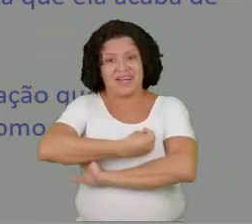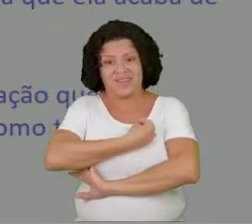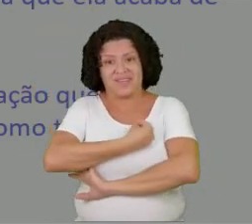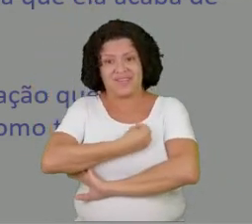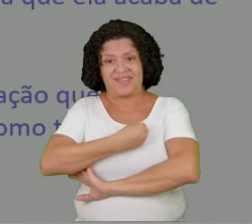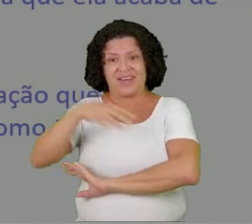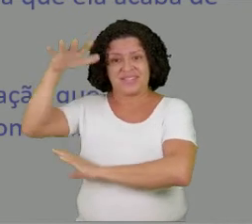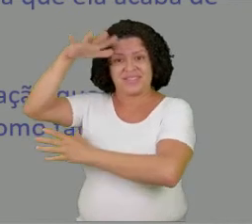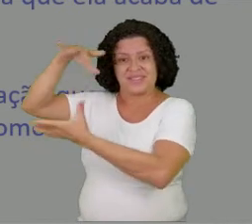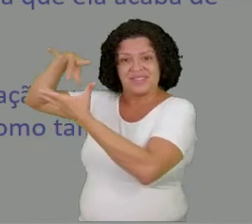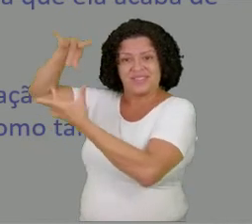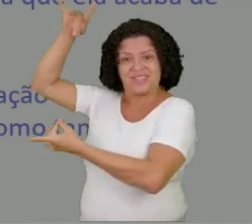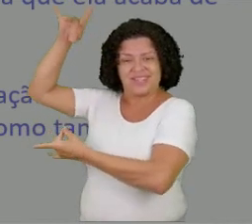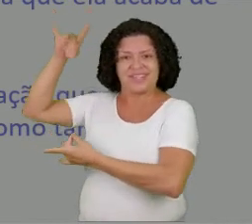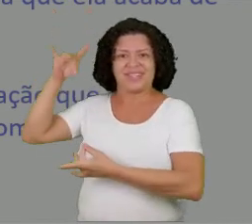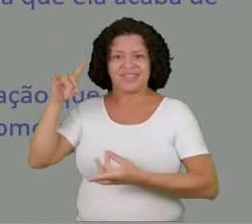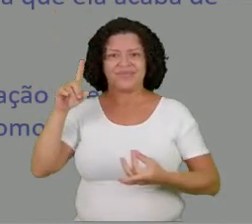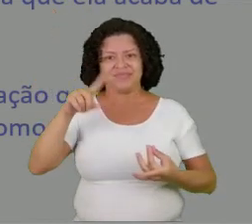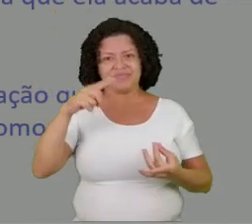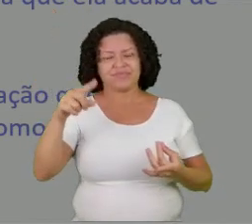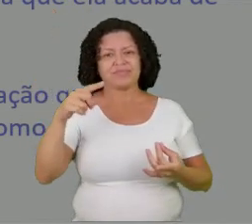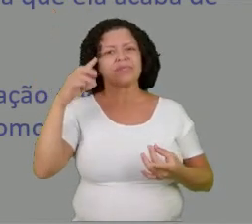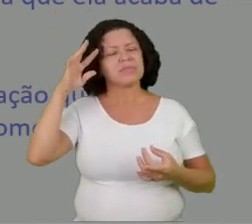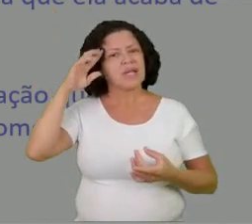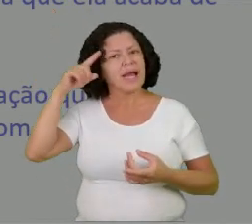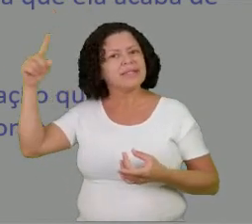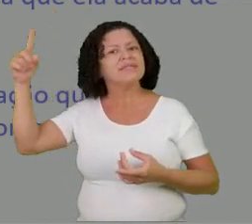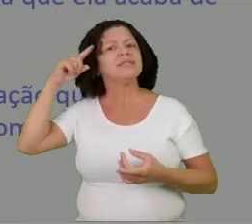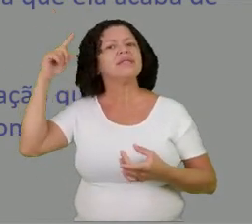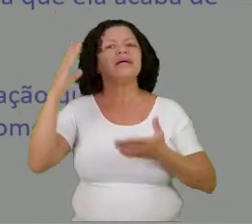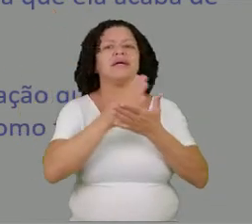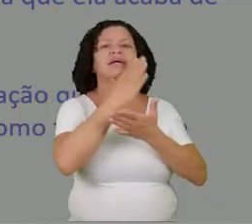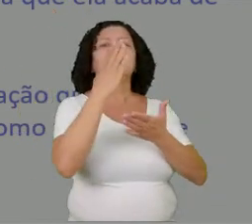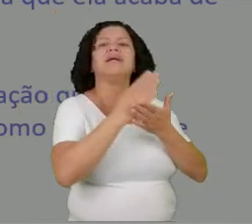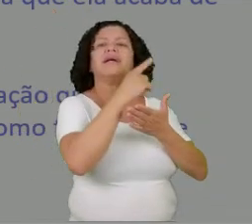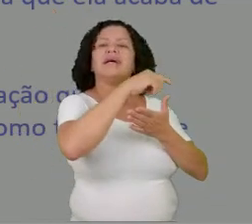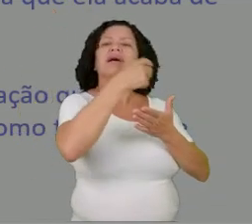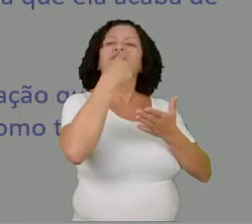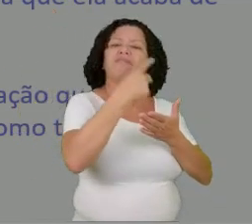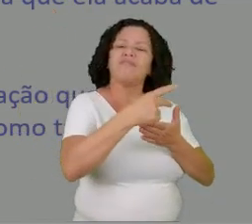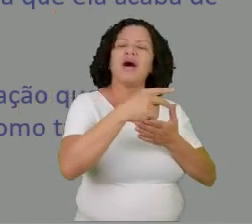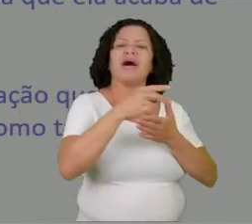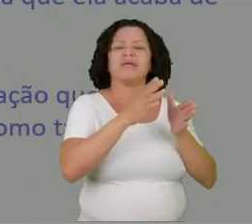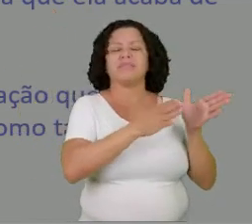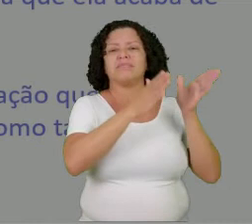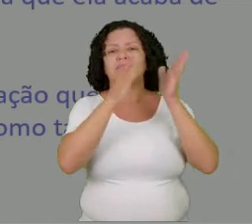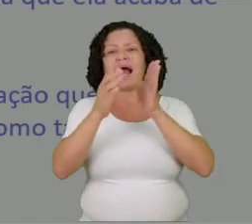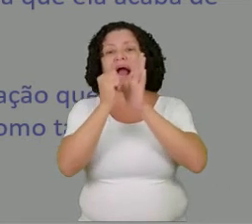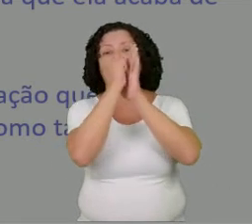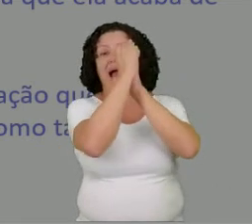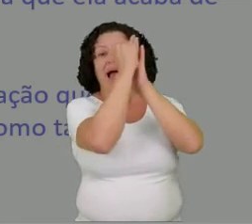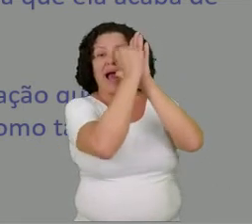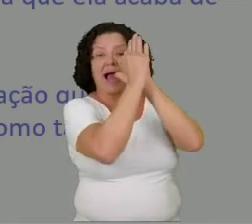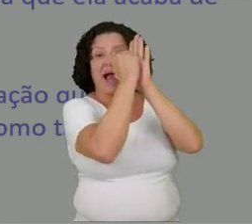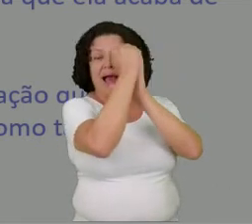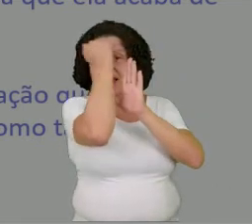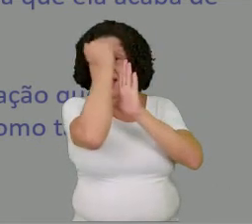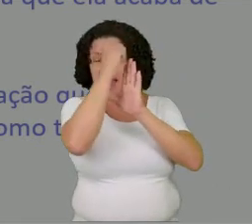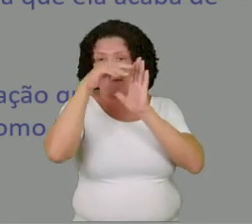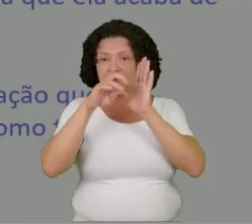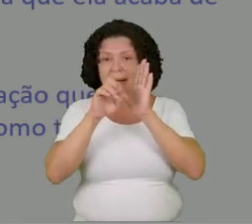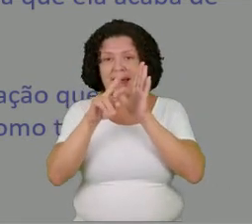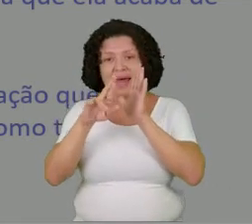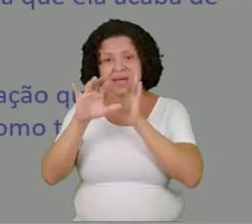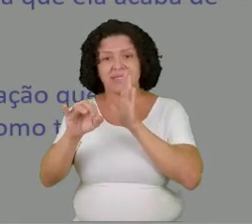vem a ser a nossa vida no mundo espiritual. A lucidez das ideias e a memória do passado lhe voltam à medida